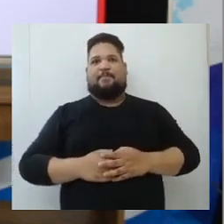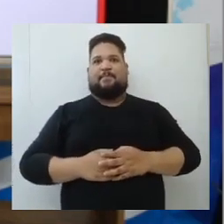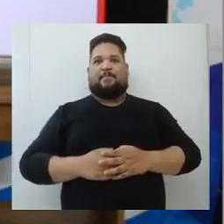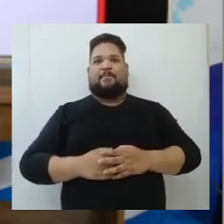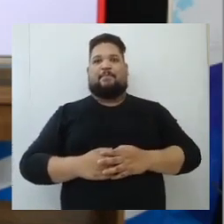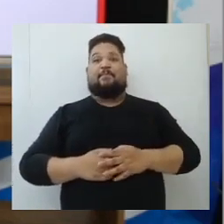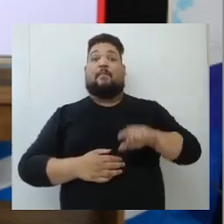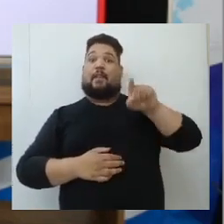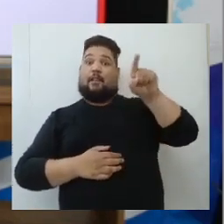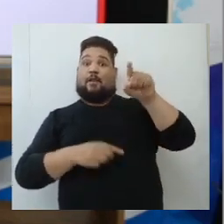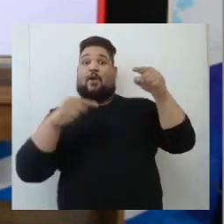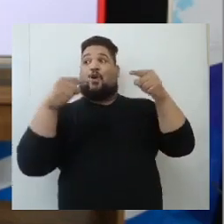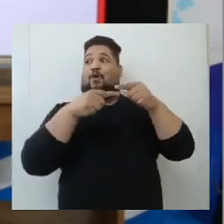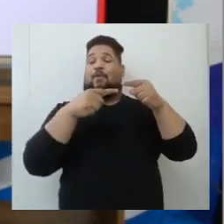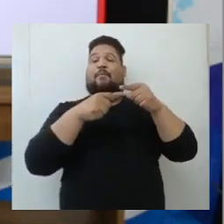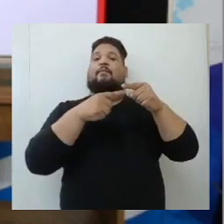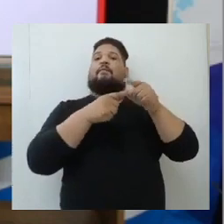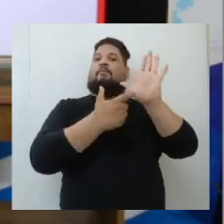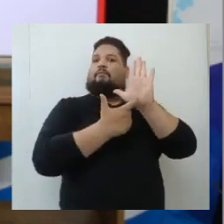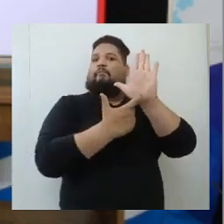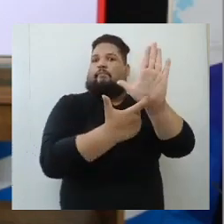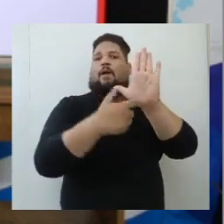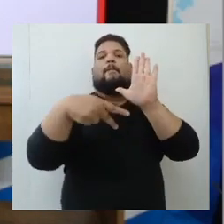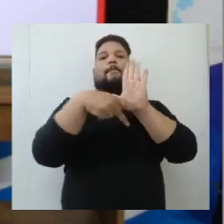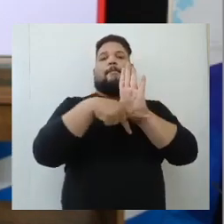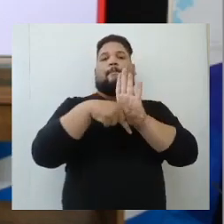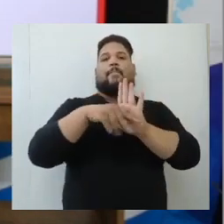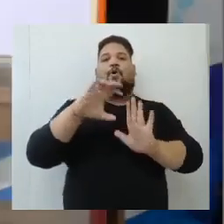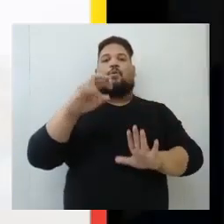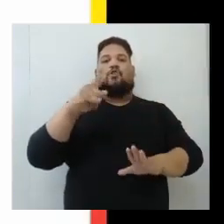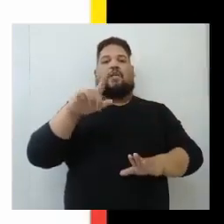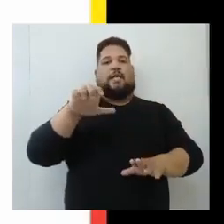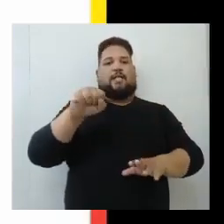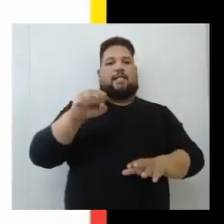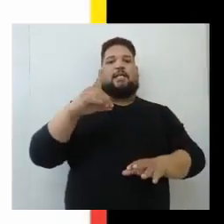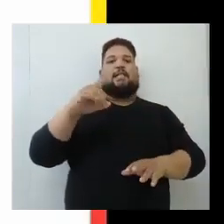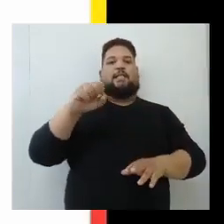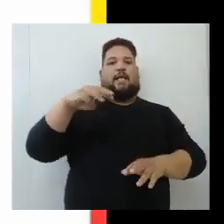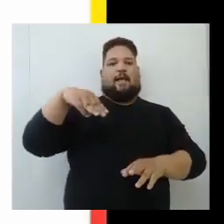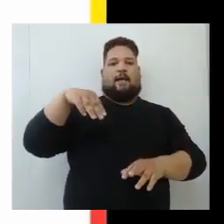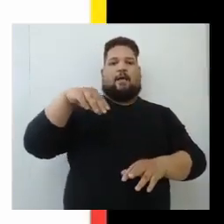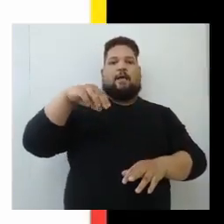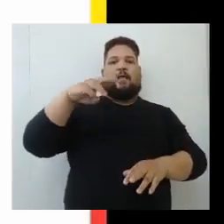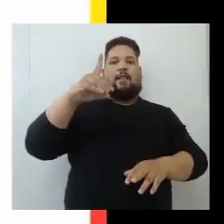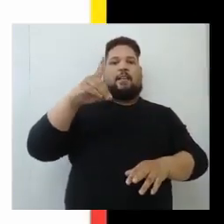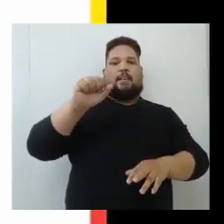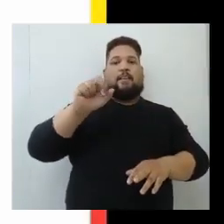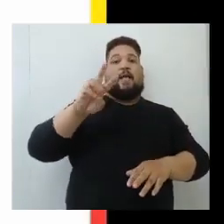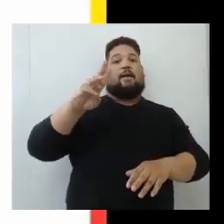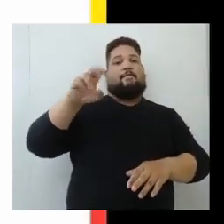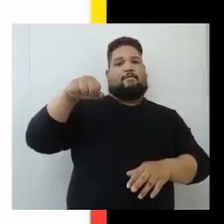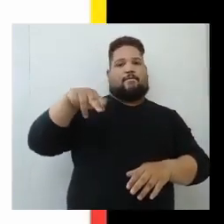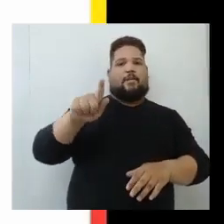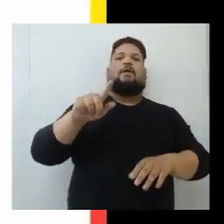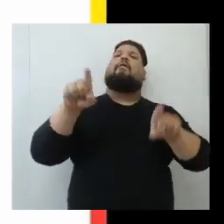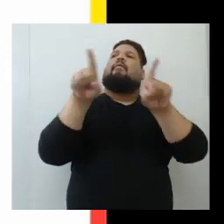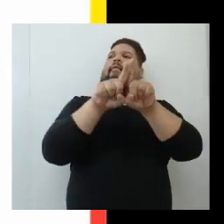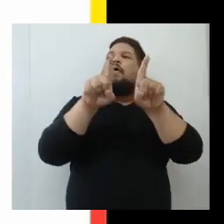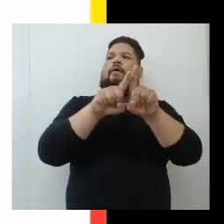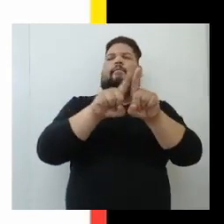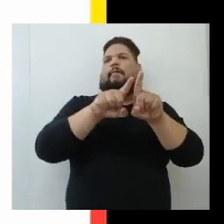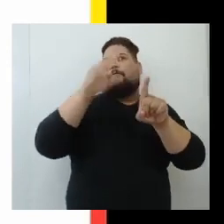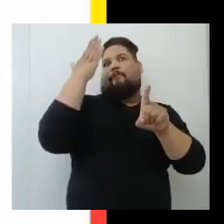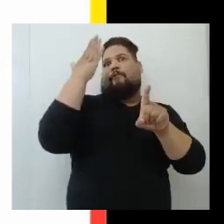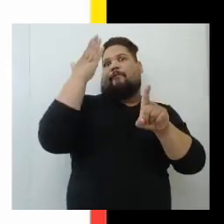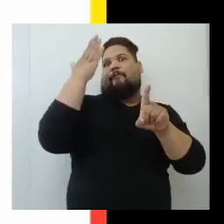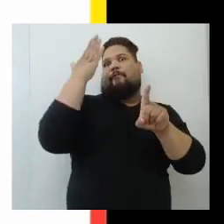Essa é uma das representações do Charles Robert Darwin, mais famosas e que aparece em muitos livros didáticos. Tem muitos livros